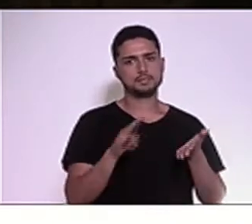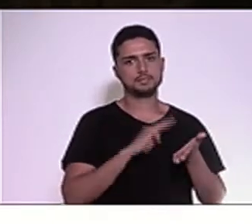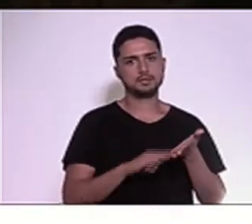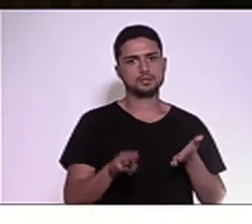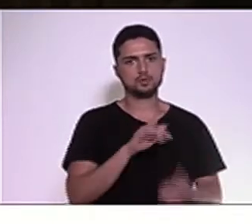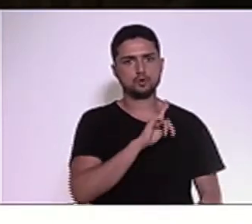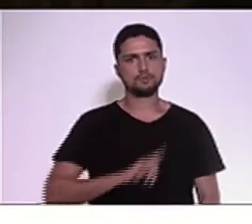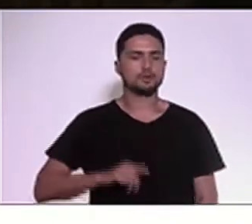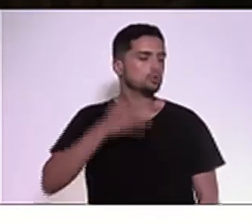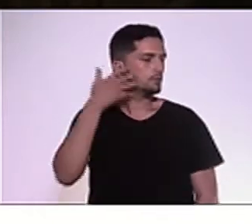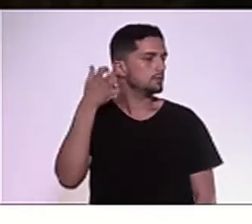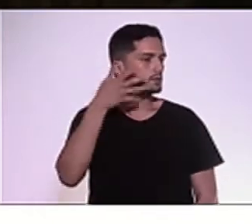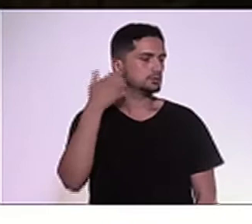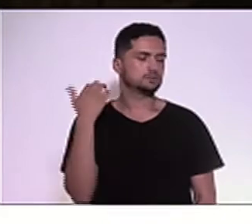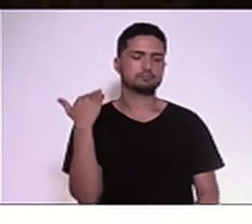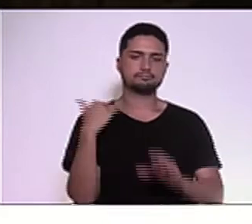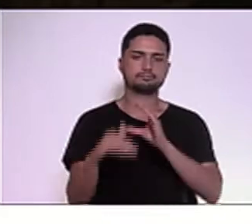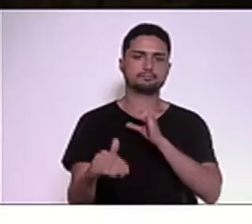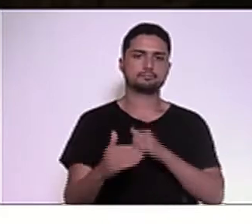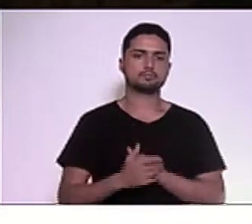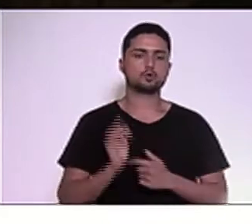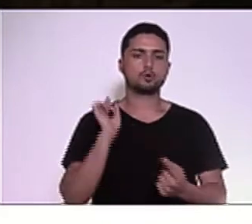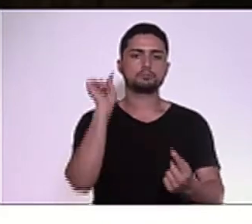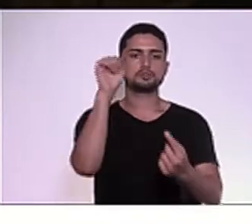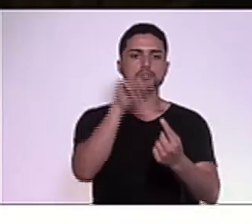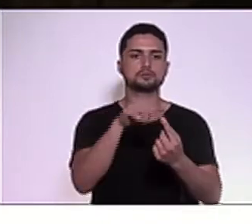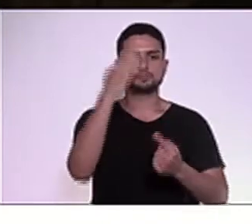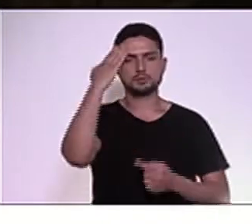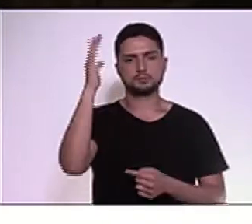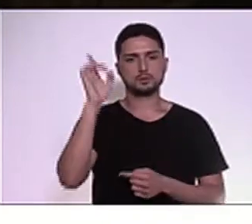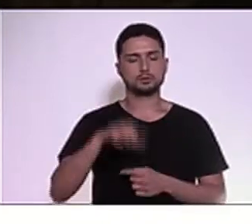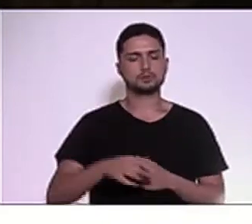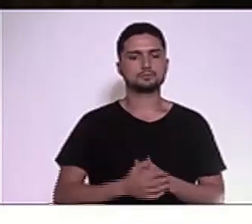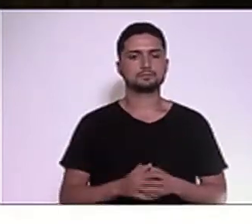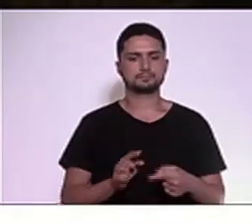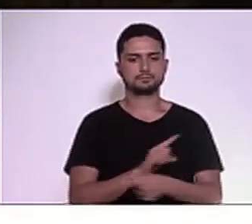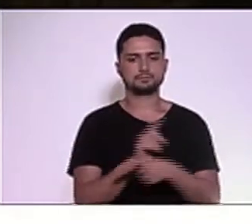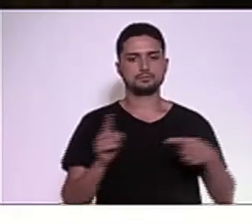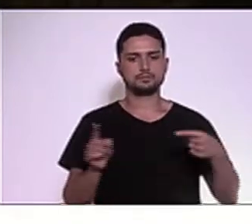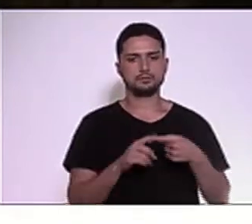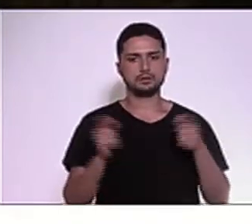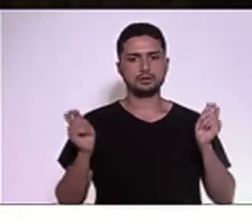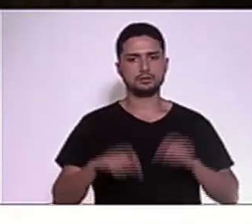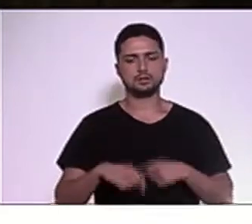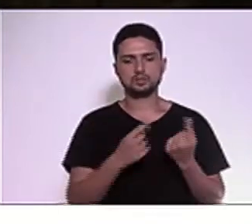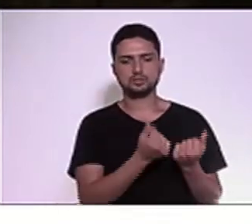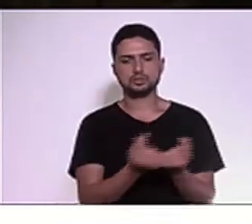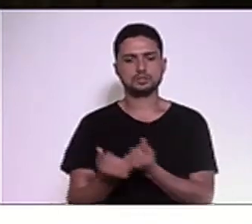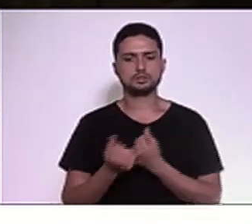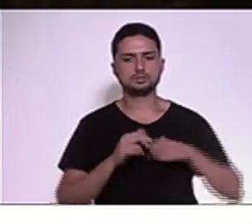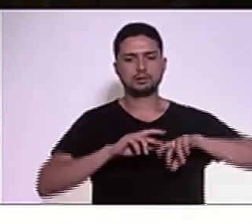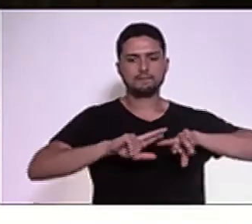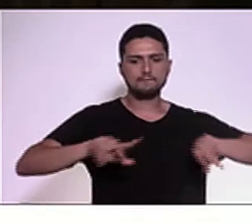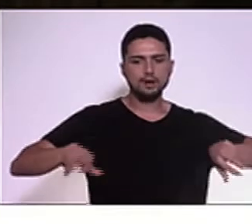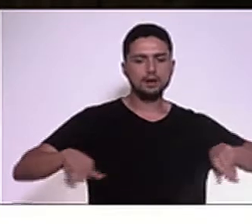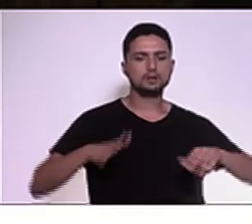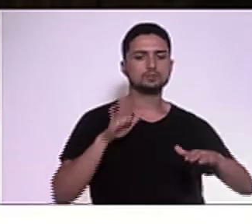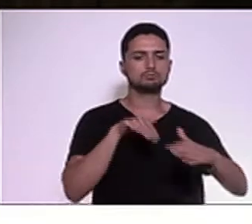Witzel, cujos principais objetivos são possibilitar que os recursos de diversos